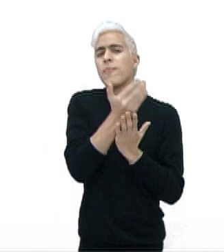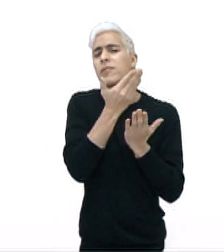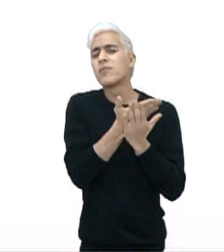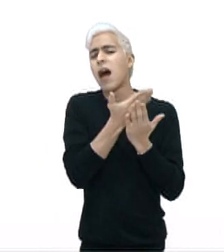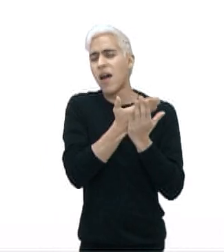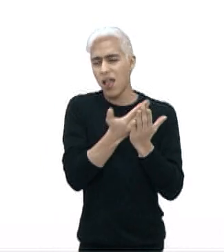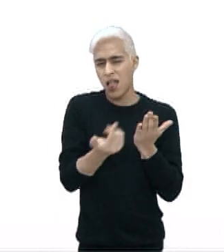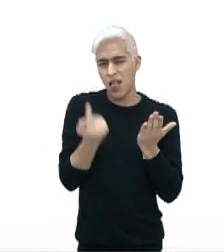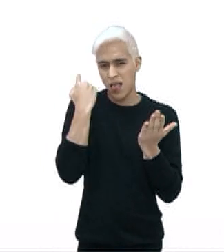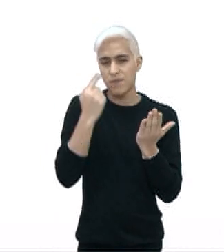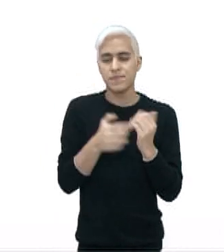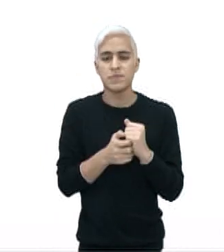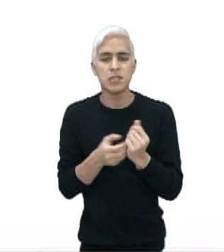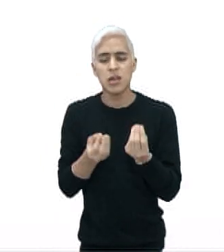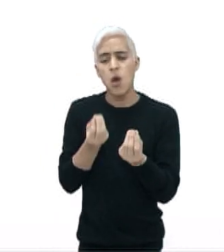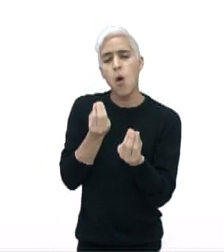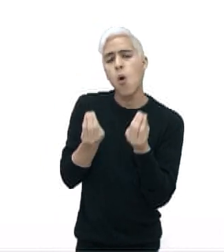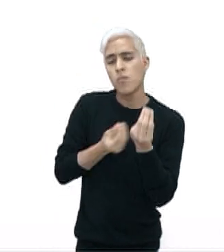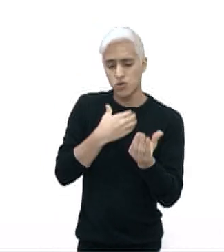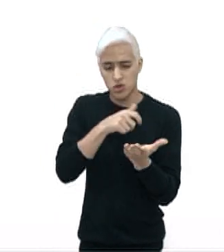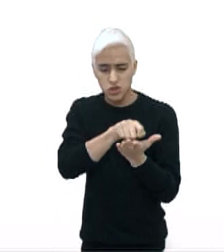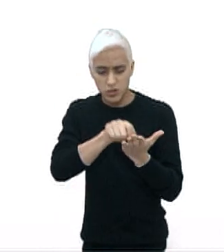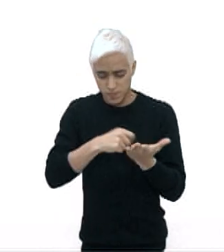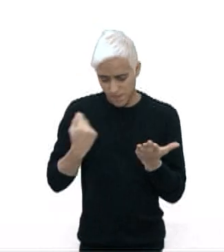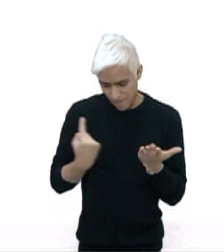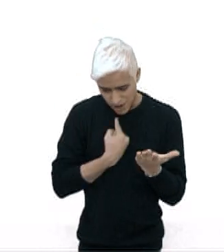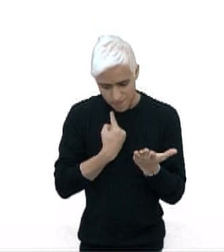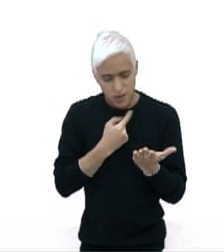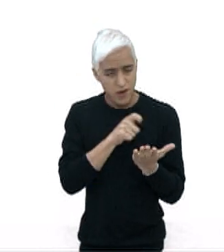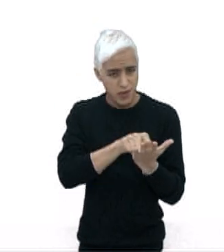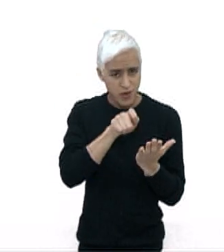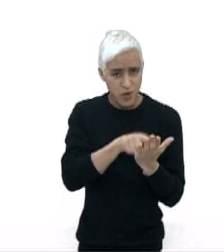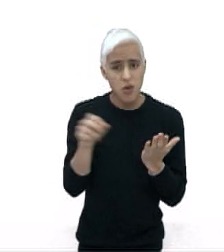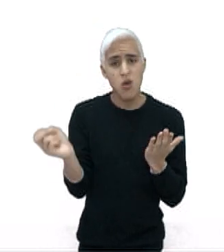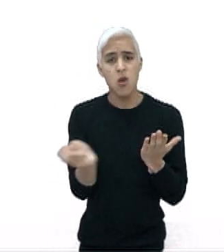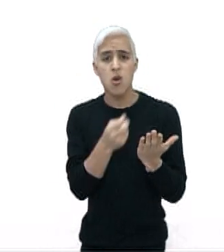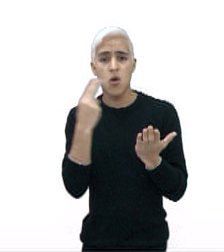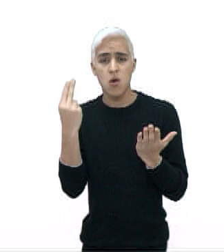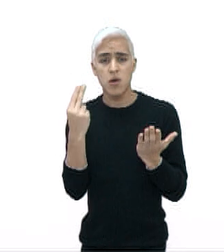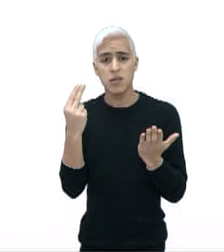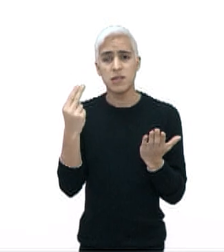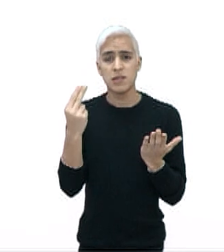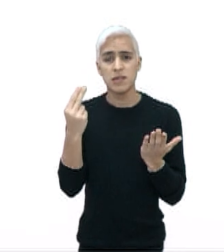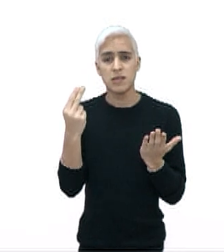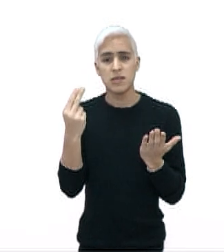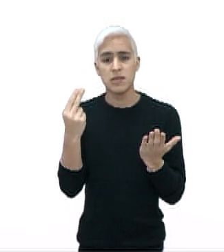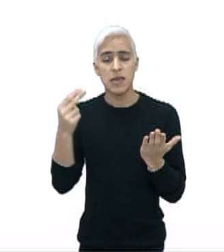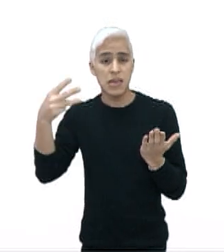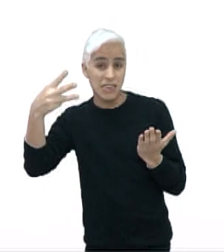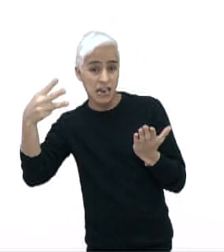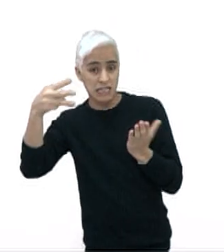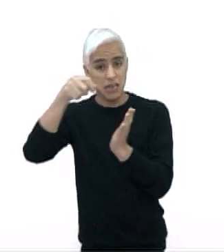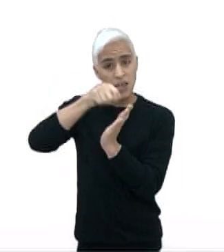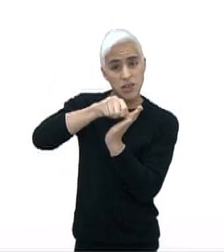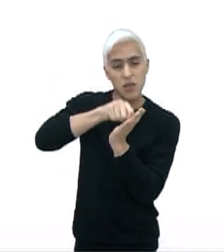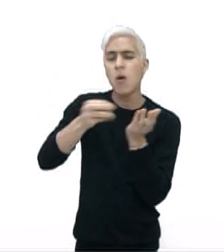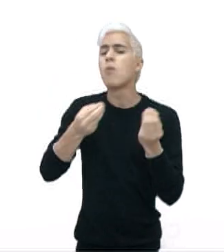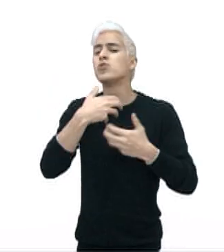foi escrito, lembram, em primeira pessoa ou em terceira pessoa.